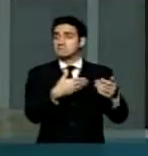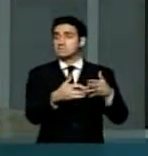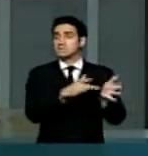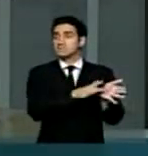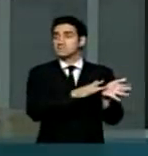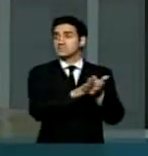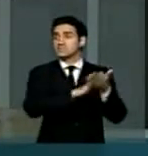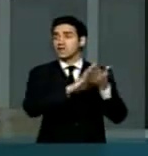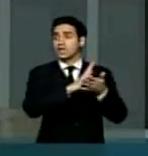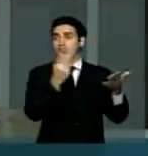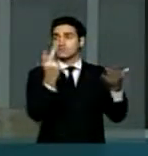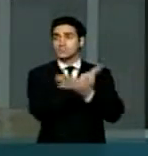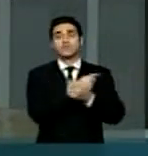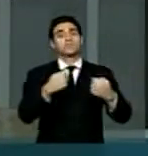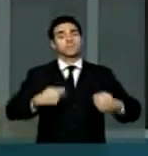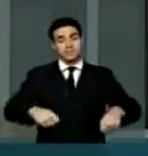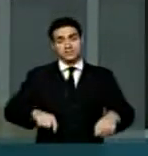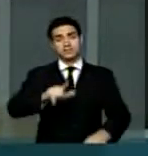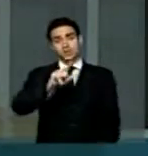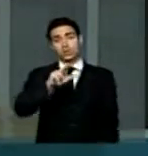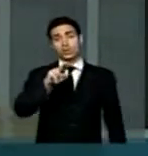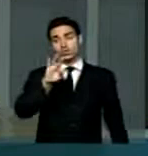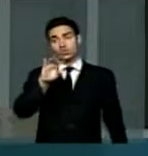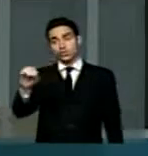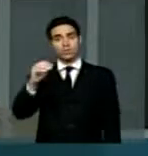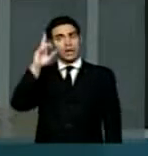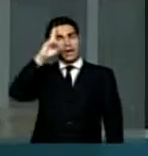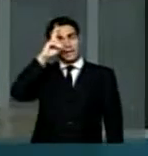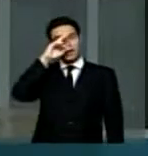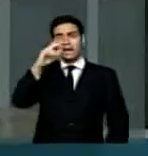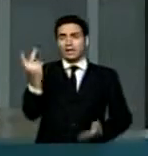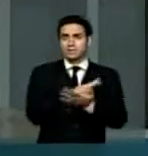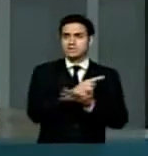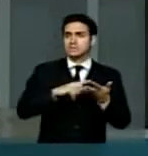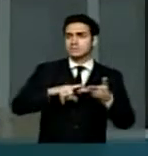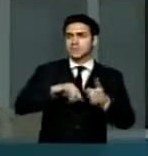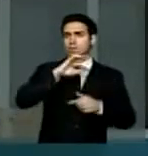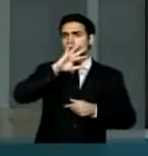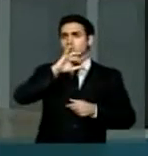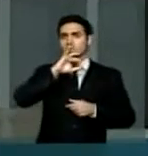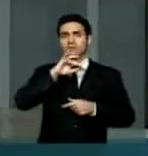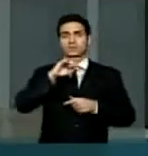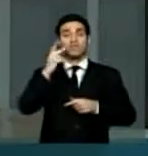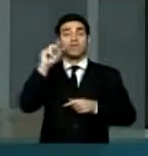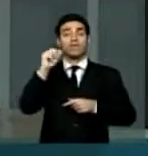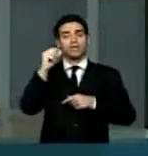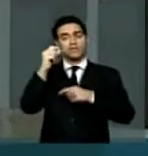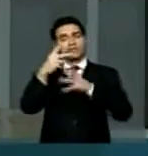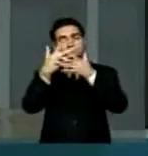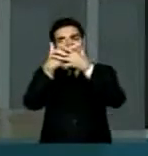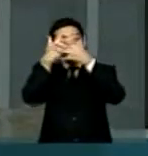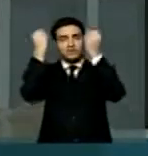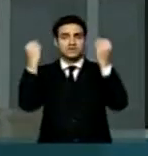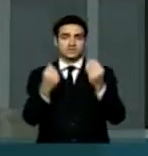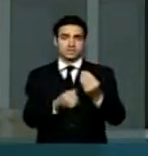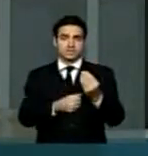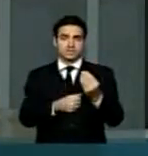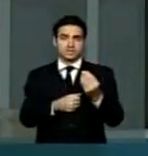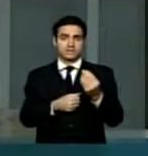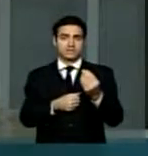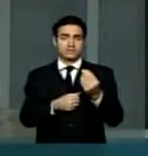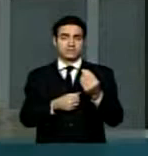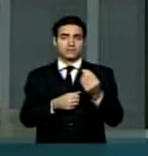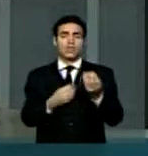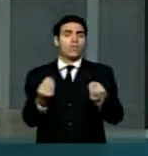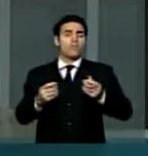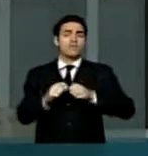luto. E um dos lutos que é preciso ser feito e que simboliza esse período de fechamento é a reforma